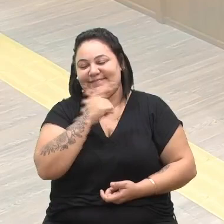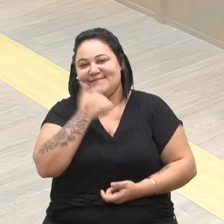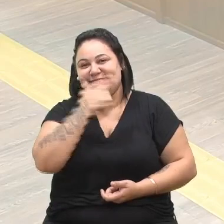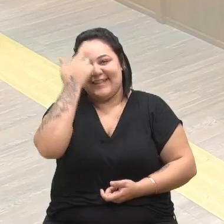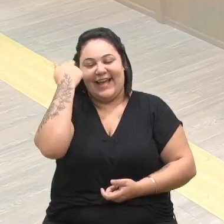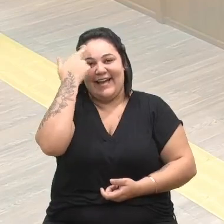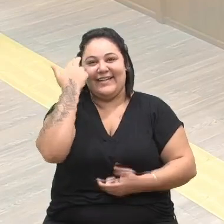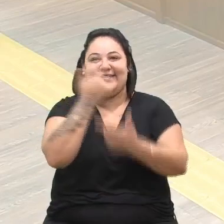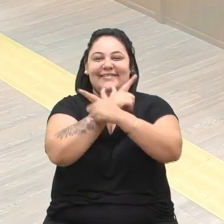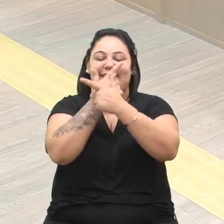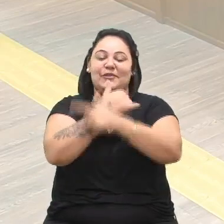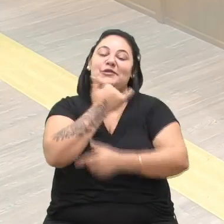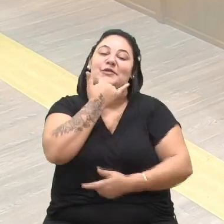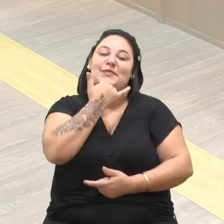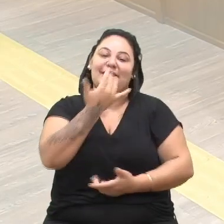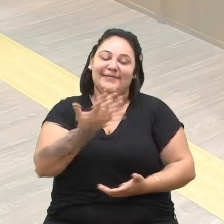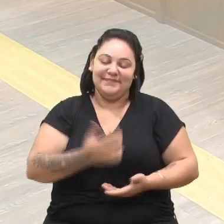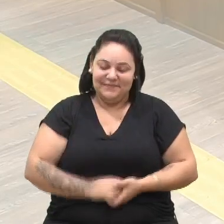Desculpa.